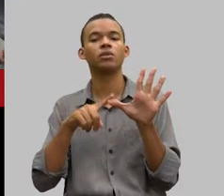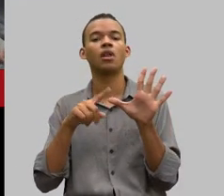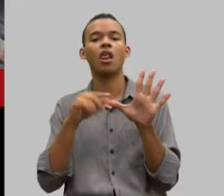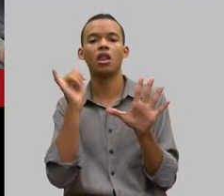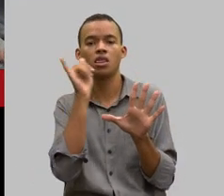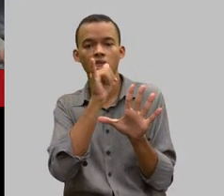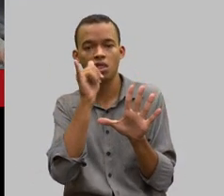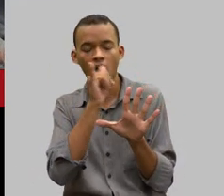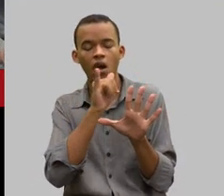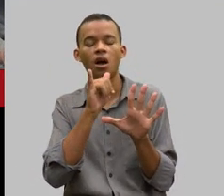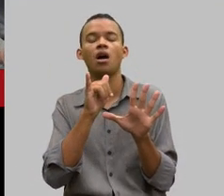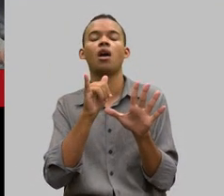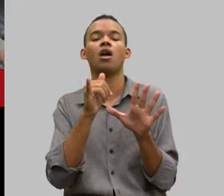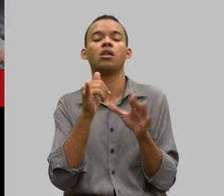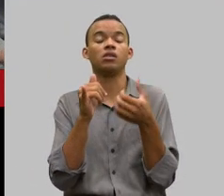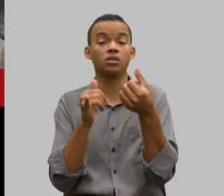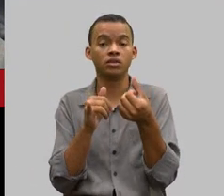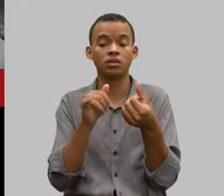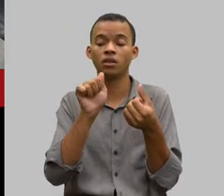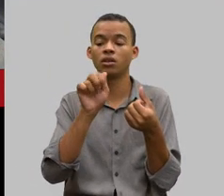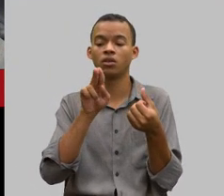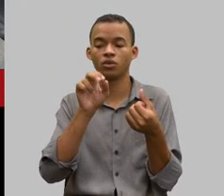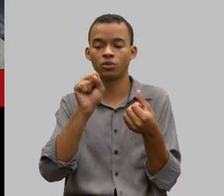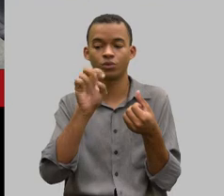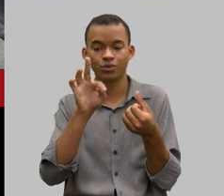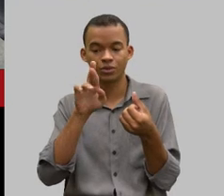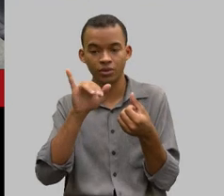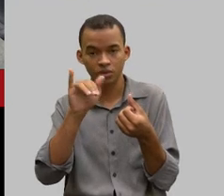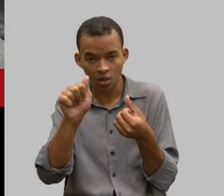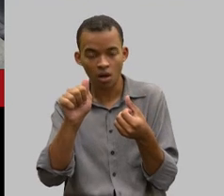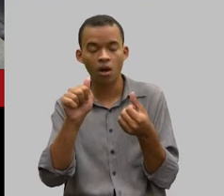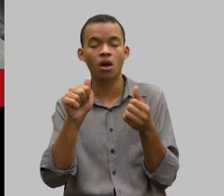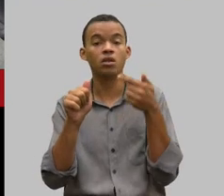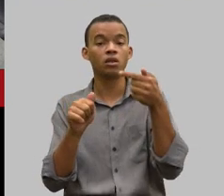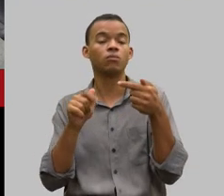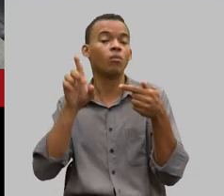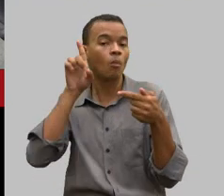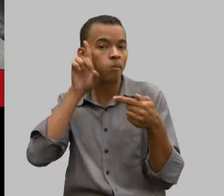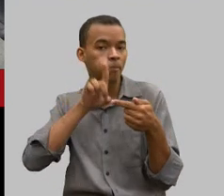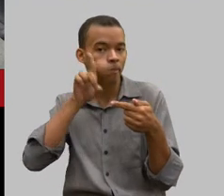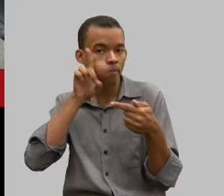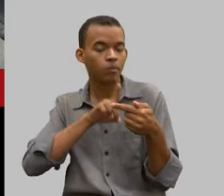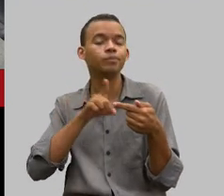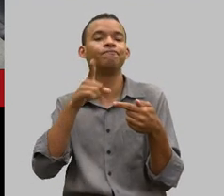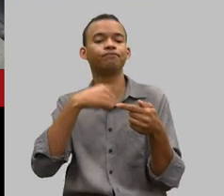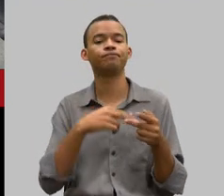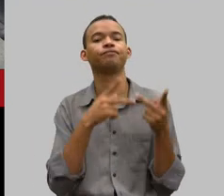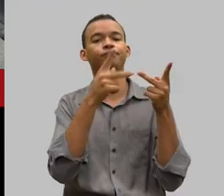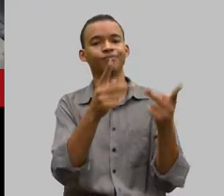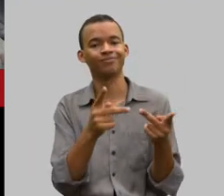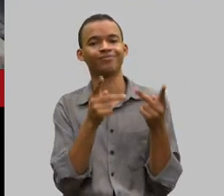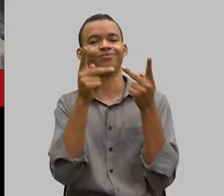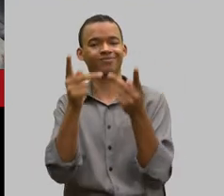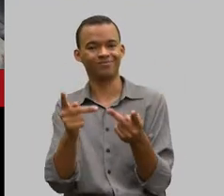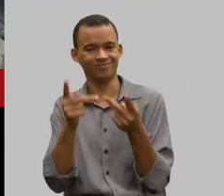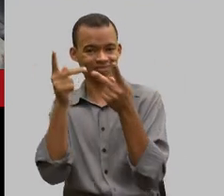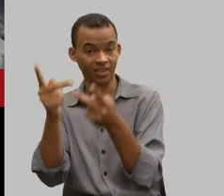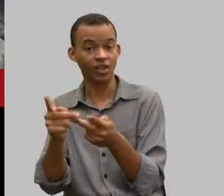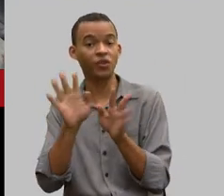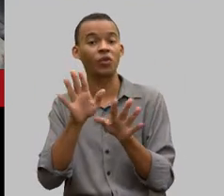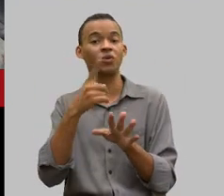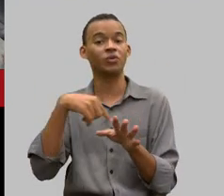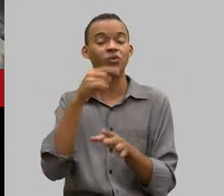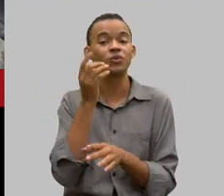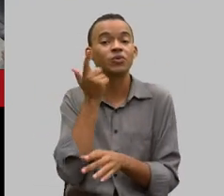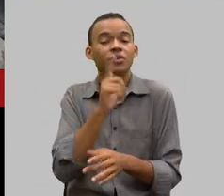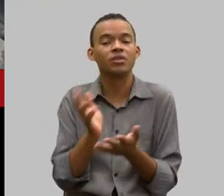Estados Unidos nessas quatro missões internacionais deputada nós conseguimos atrair 2.9 bilhões de